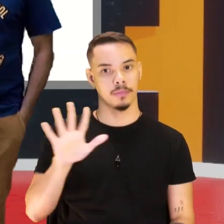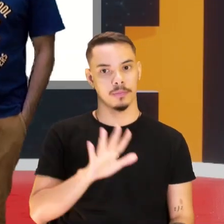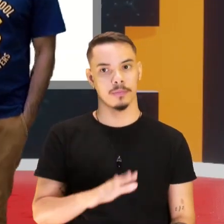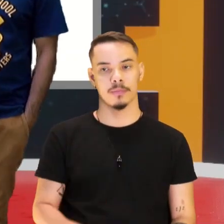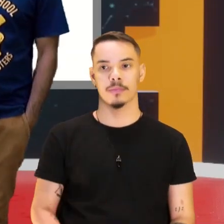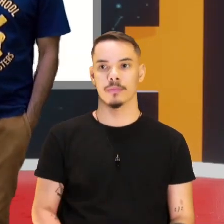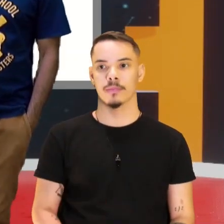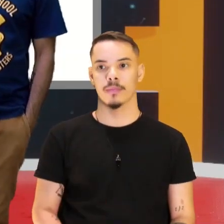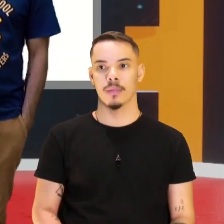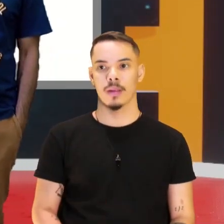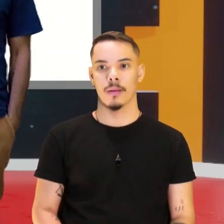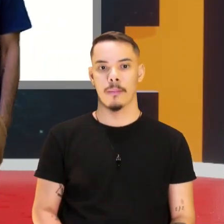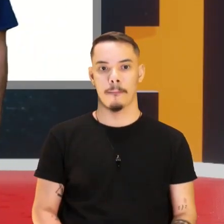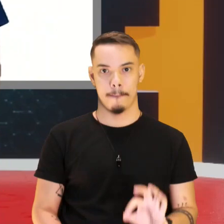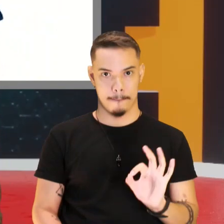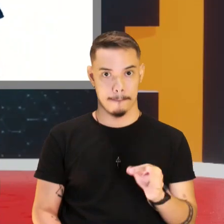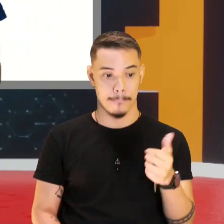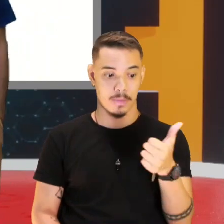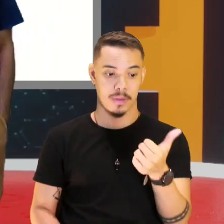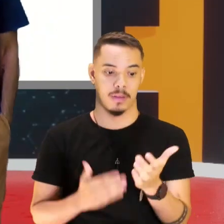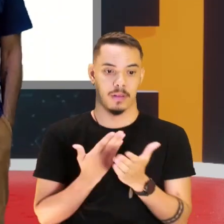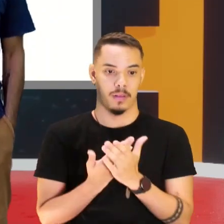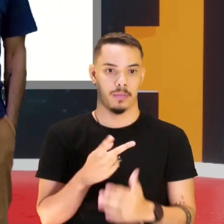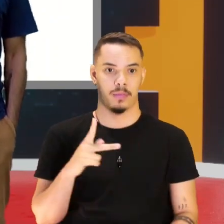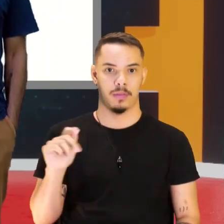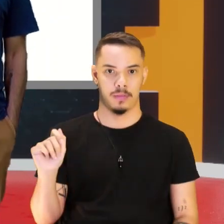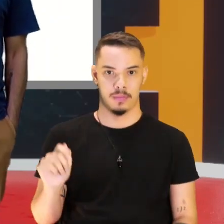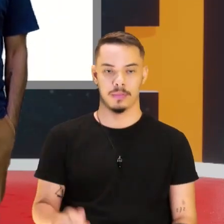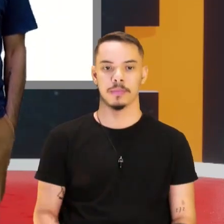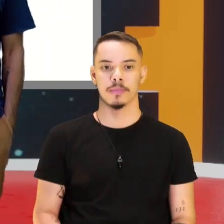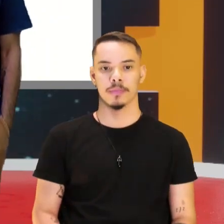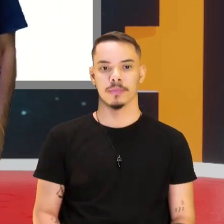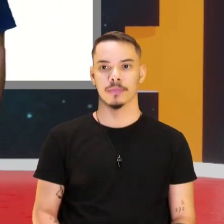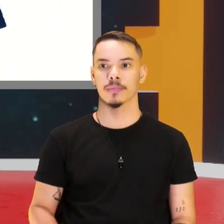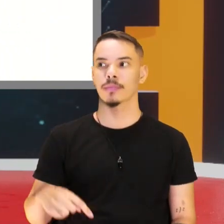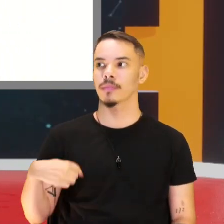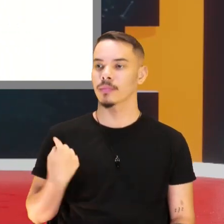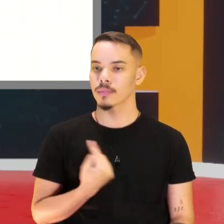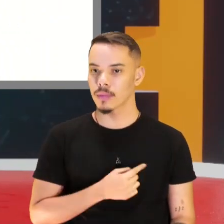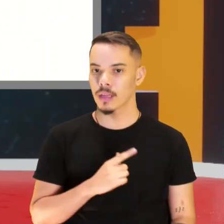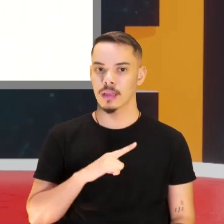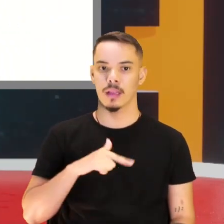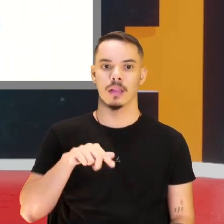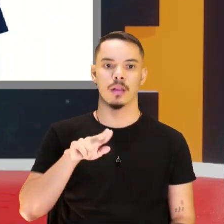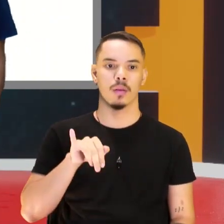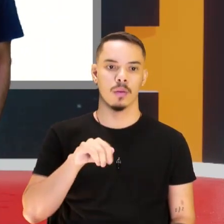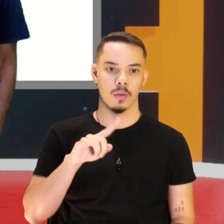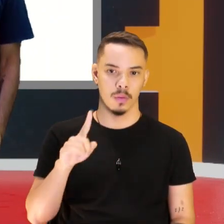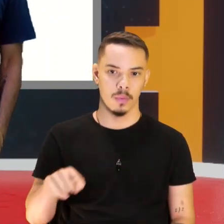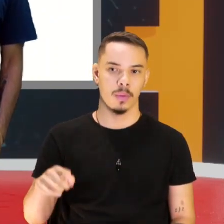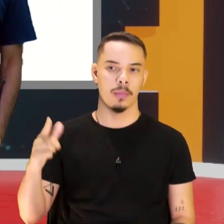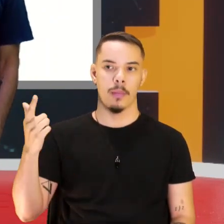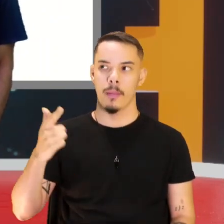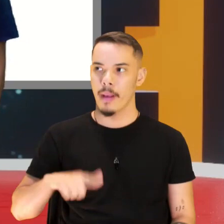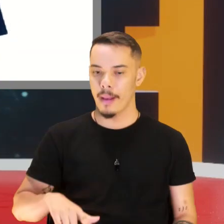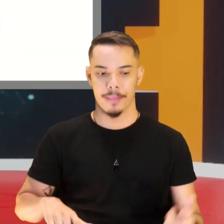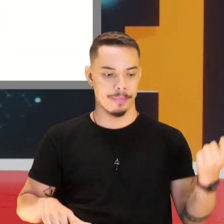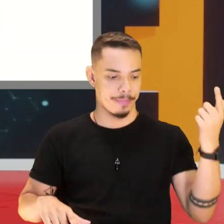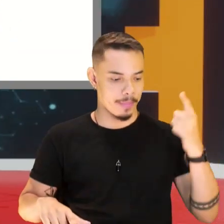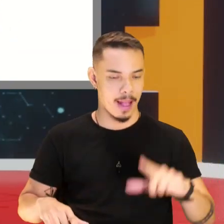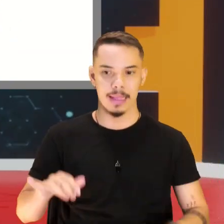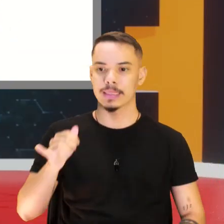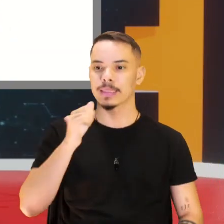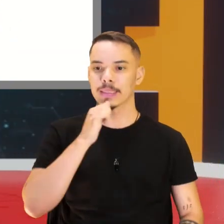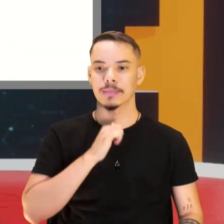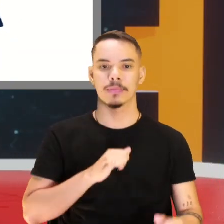assim, praticando, né? Essa é a nossa primeira aula de PA, então a gente vai vir com quiz, a gente vai vir trazendo mais exemplos,